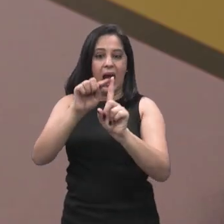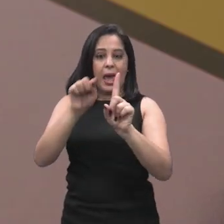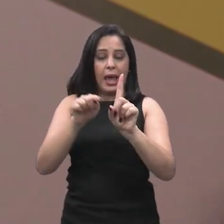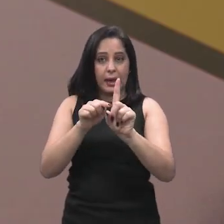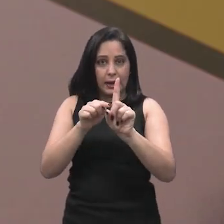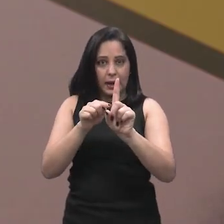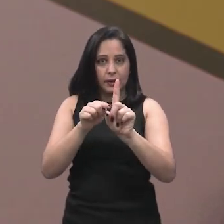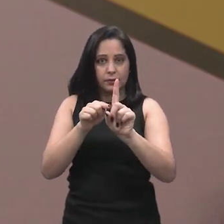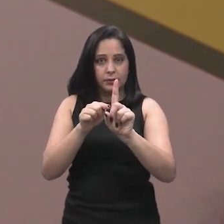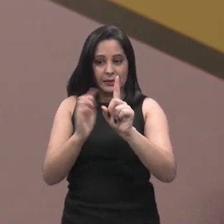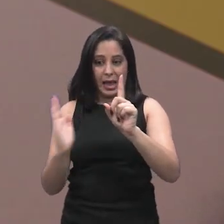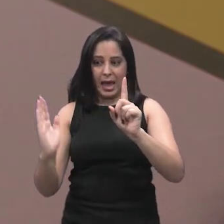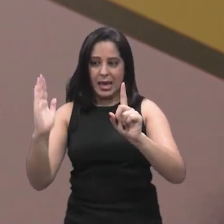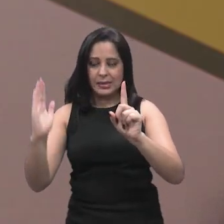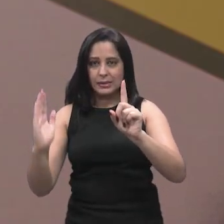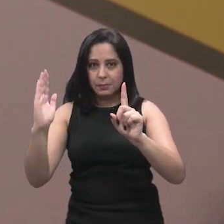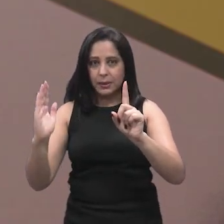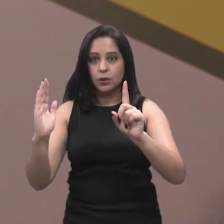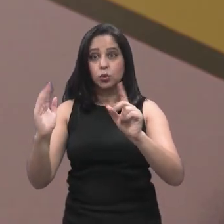muito